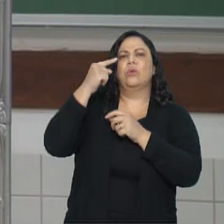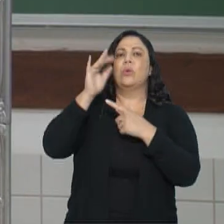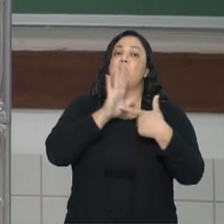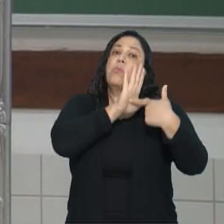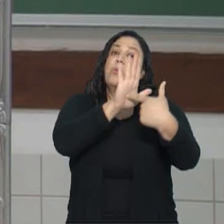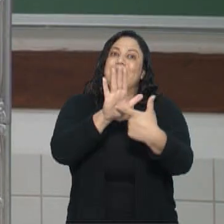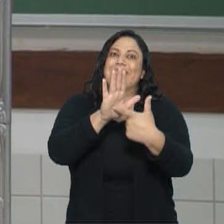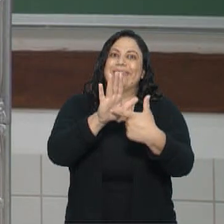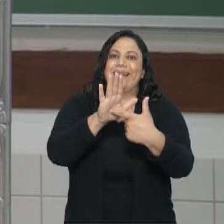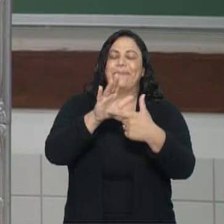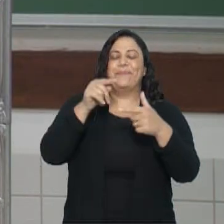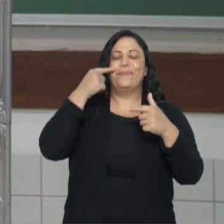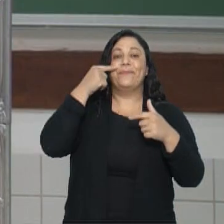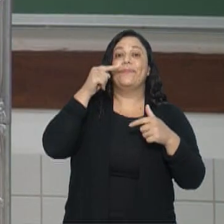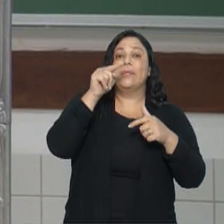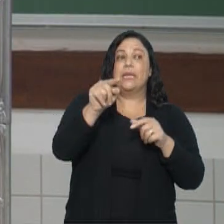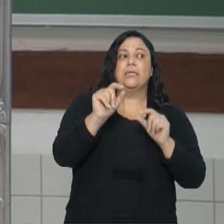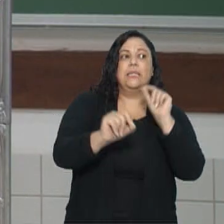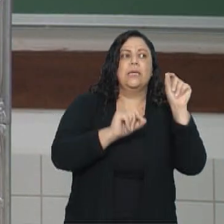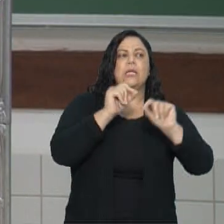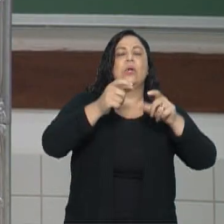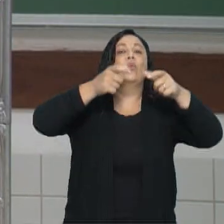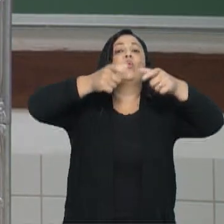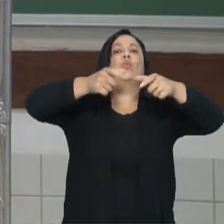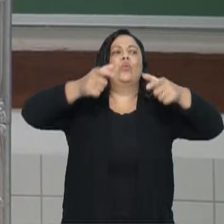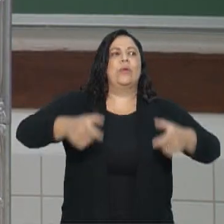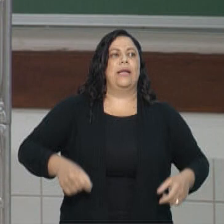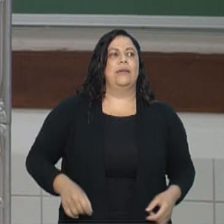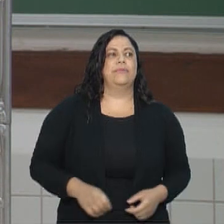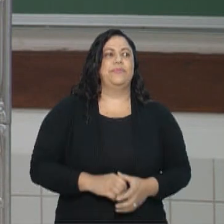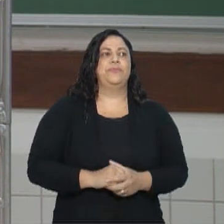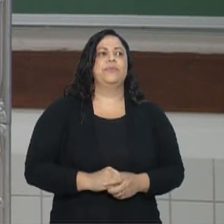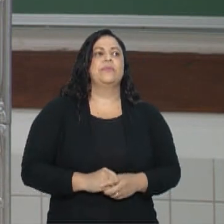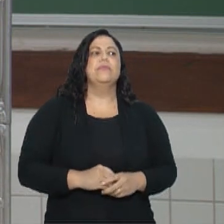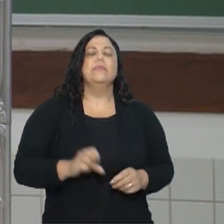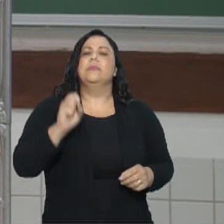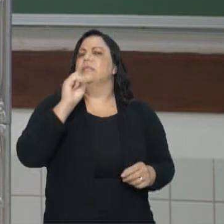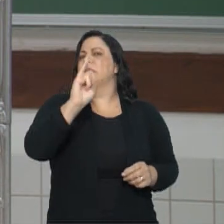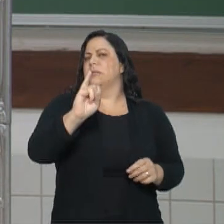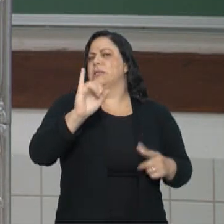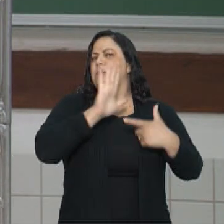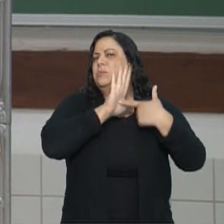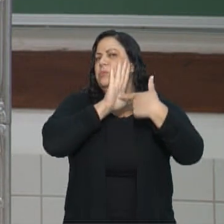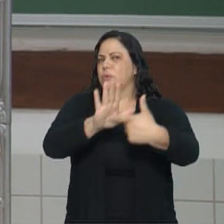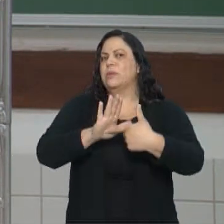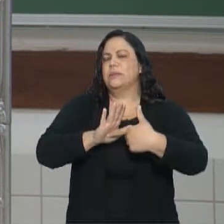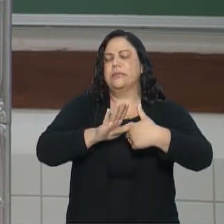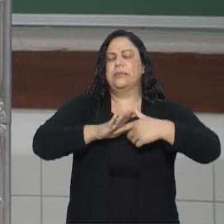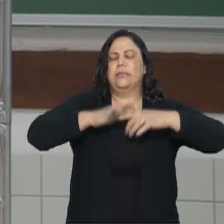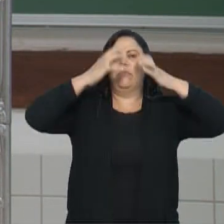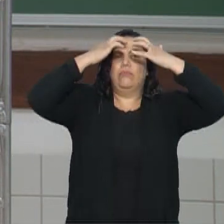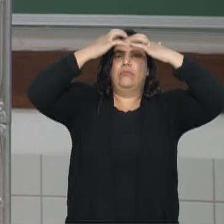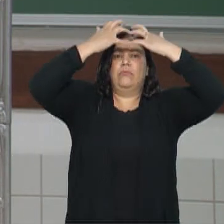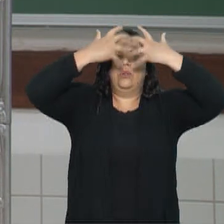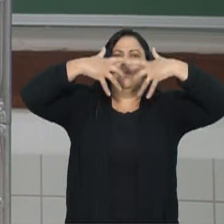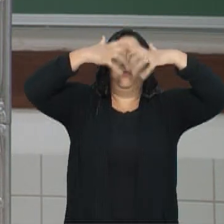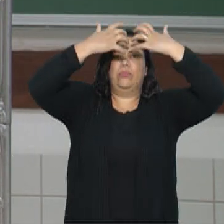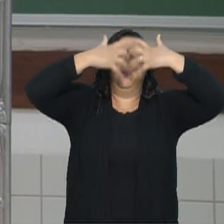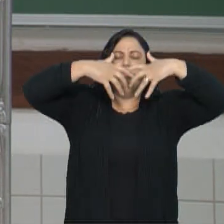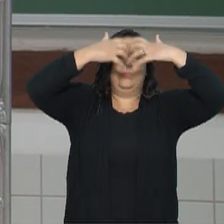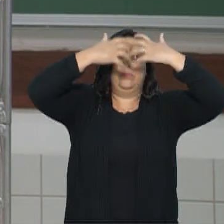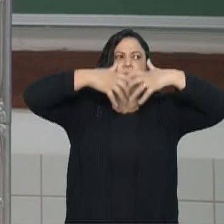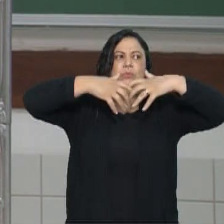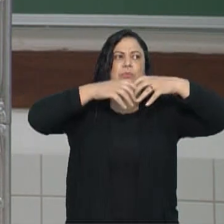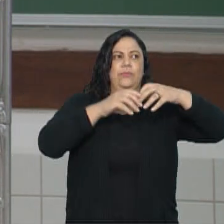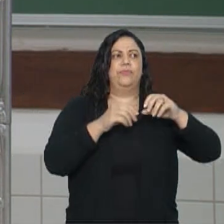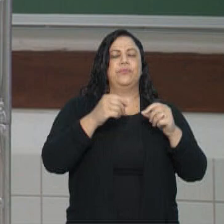vocês aqui no nosso esqueleto aonde ela fica alojada. Então, se eu mostrar para vocês o nosso sistema nervoso central, aqui eu estaria